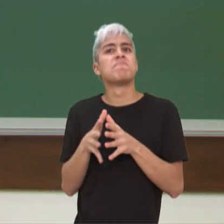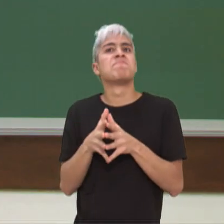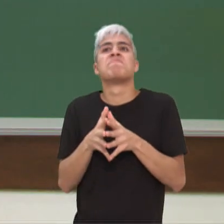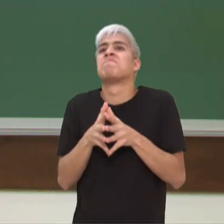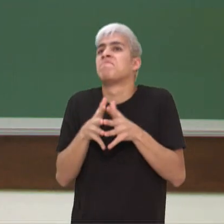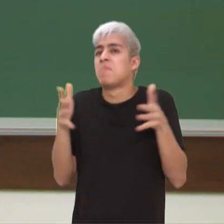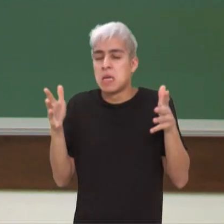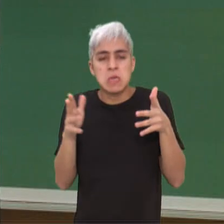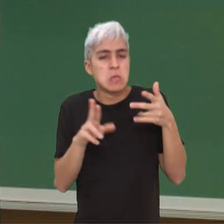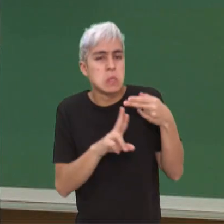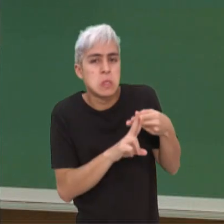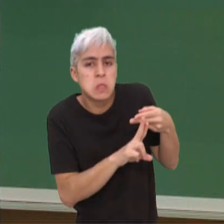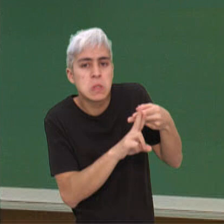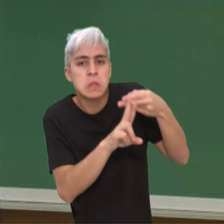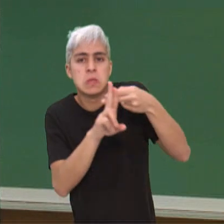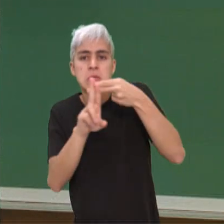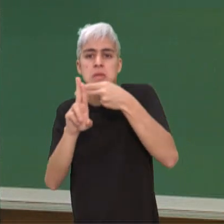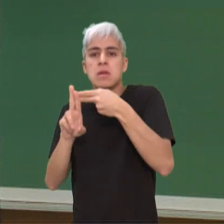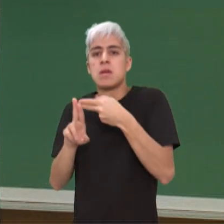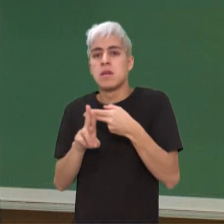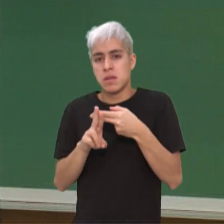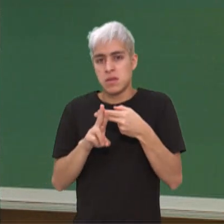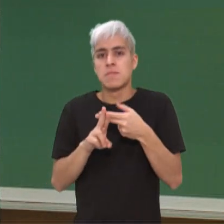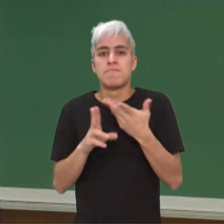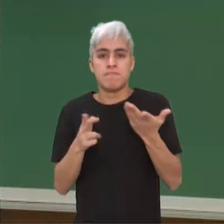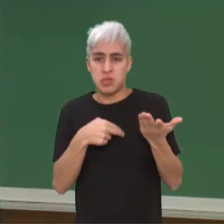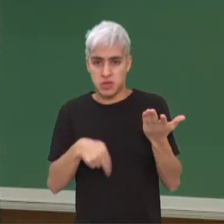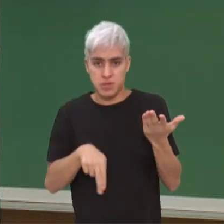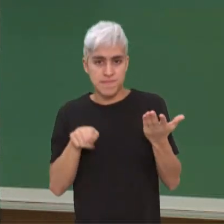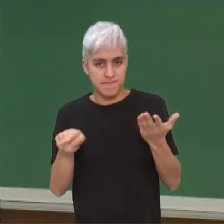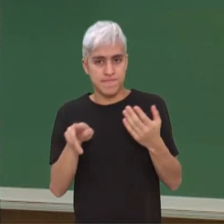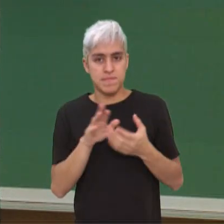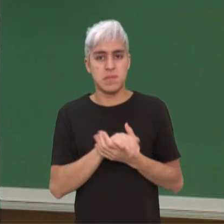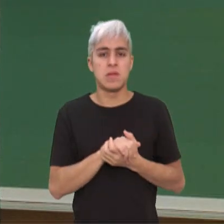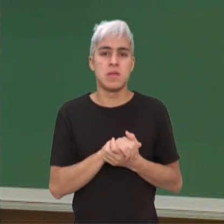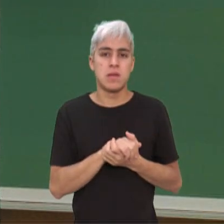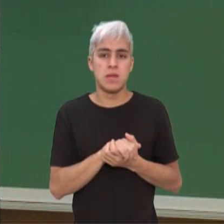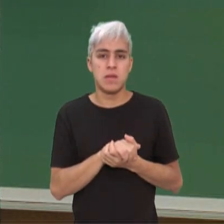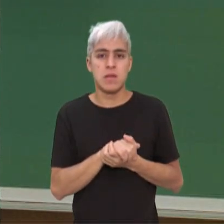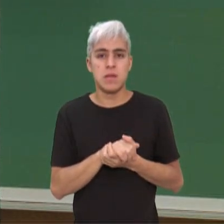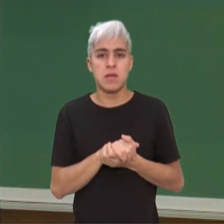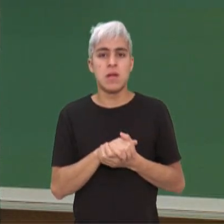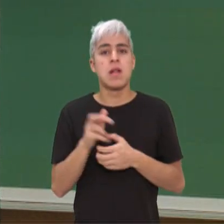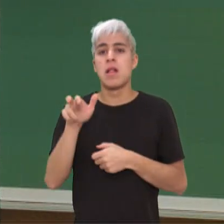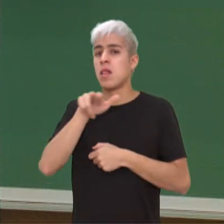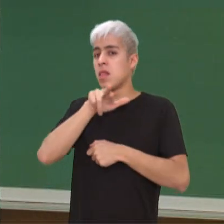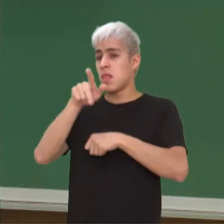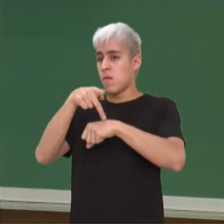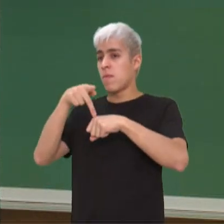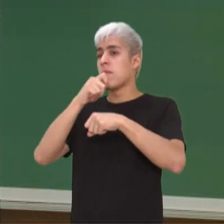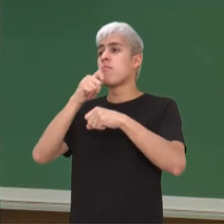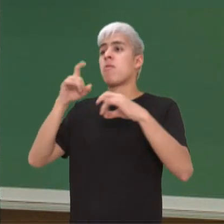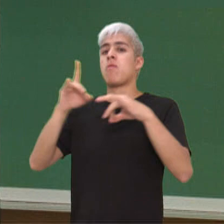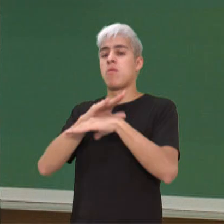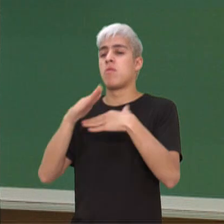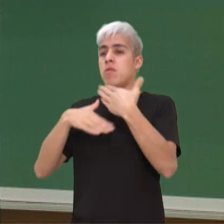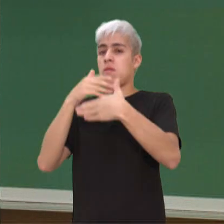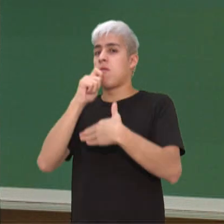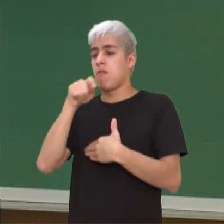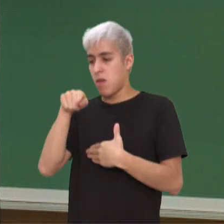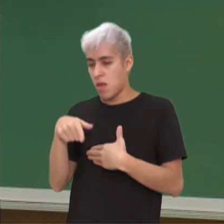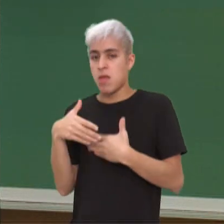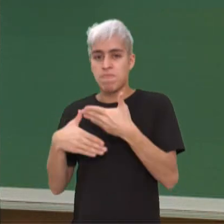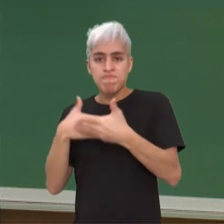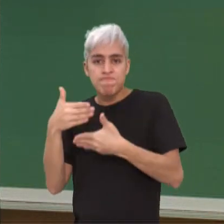também utilizado pela China, que, aliás, não é uma nação desenvolvida, é uma